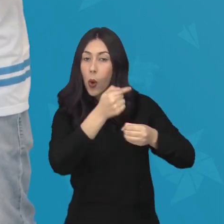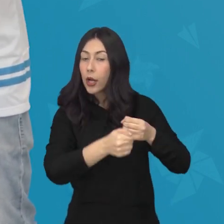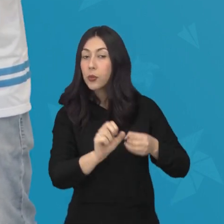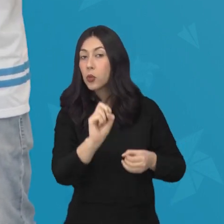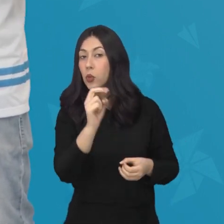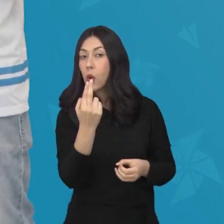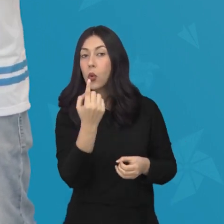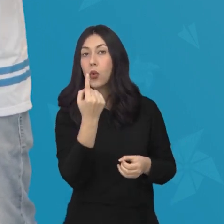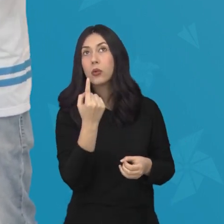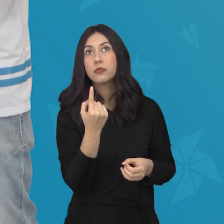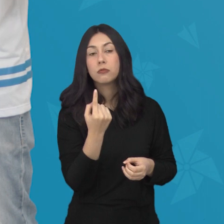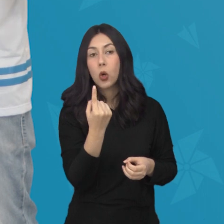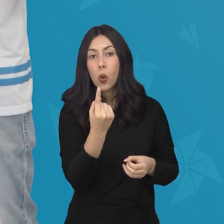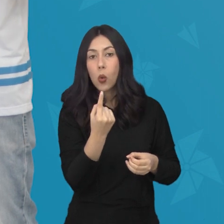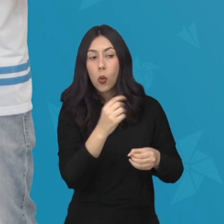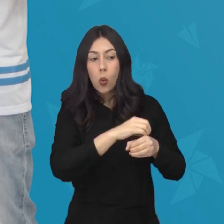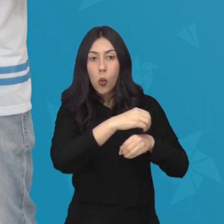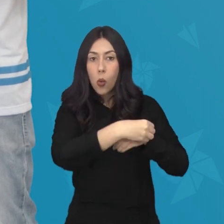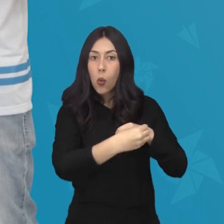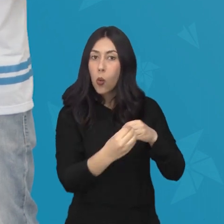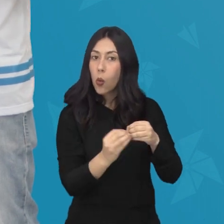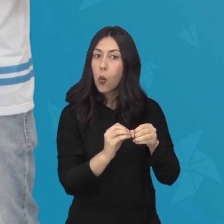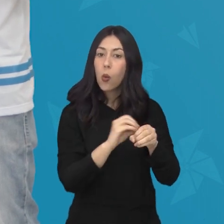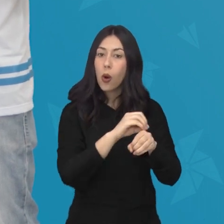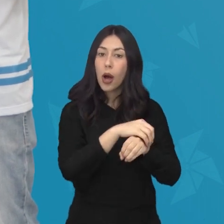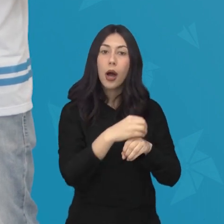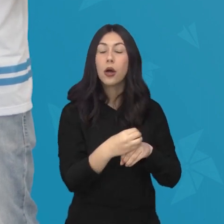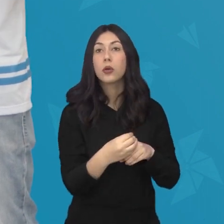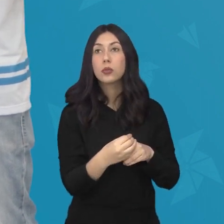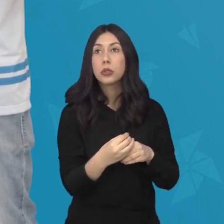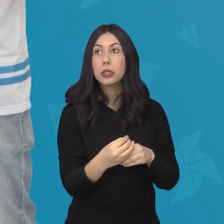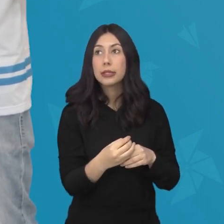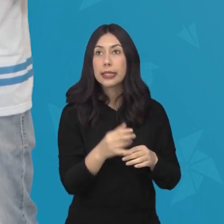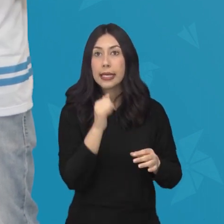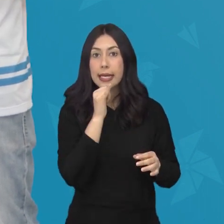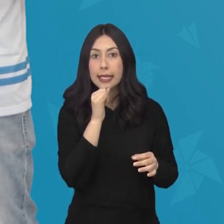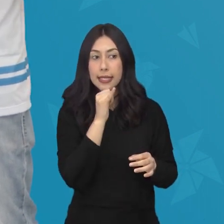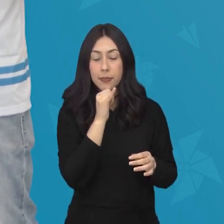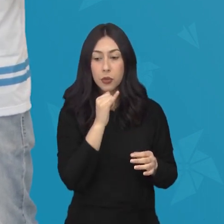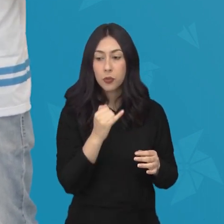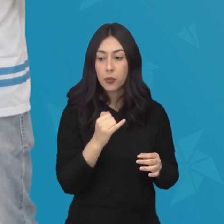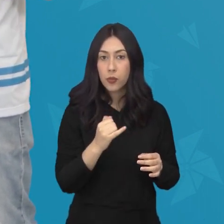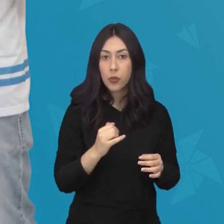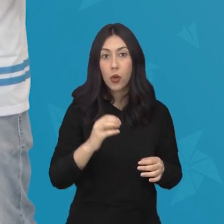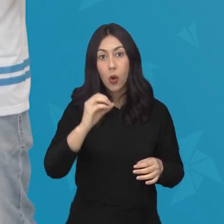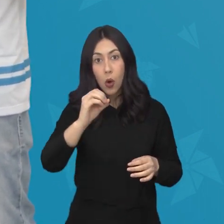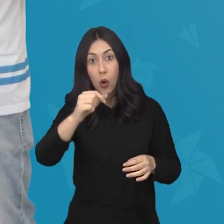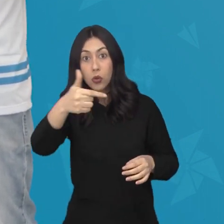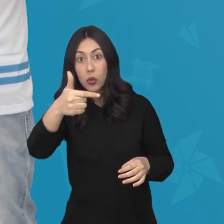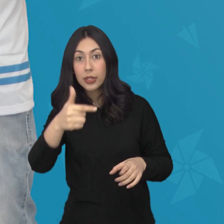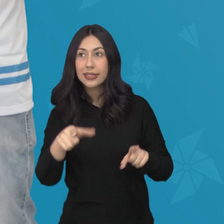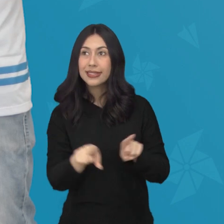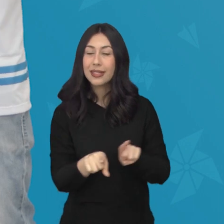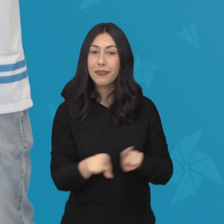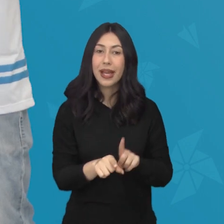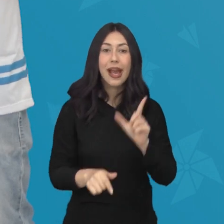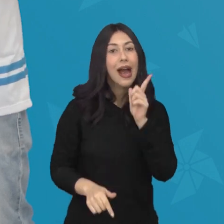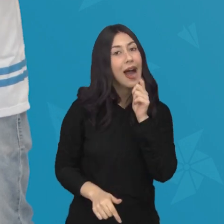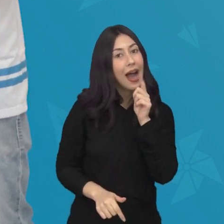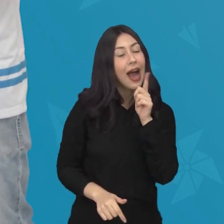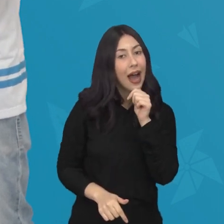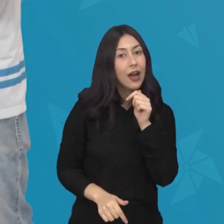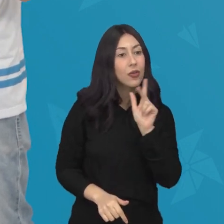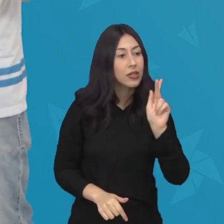oxigênio que nós respiramos, né, o O2, ou então moléculas de dois elementos. Por exemplo, a água, né, o H2O, que é uma substância composta